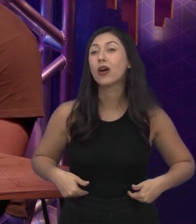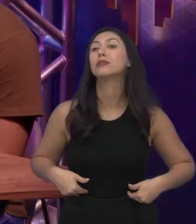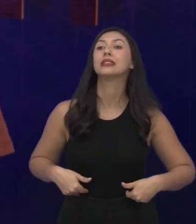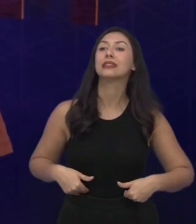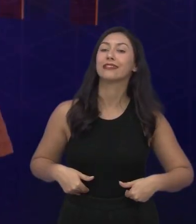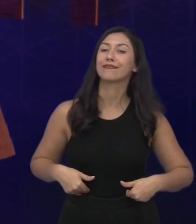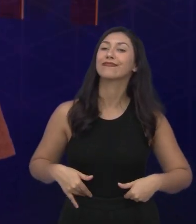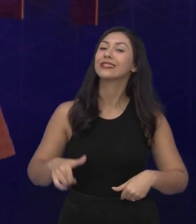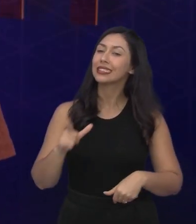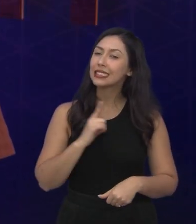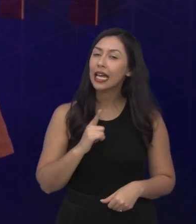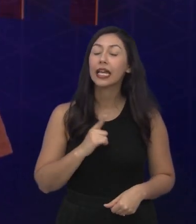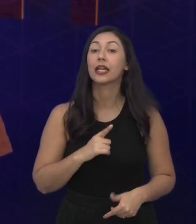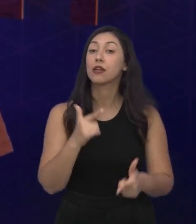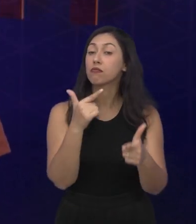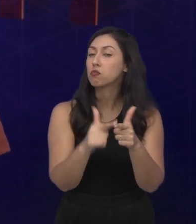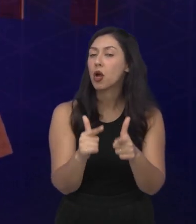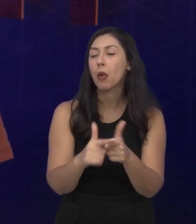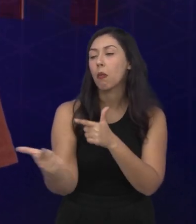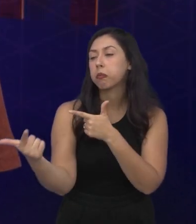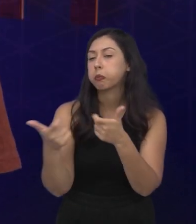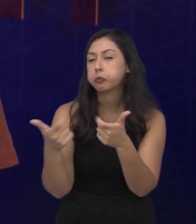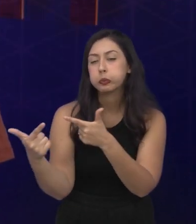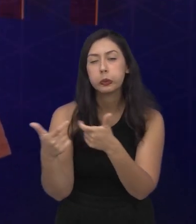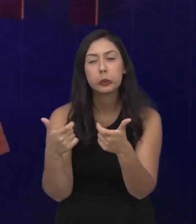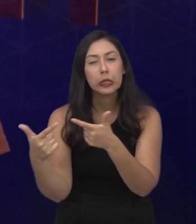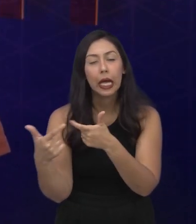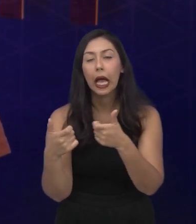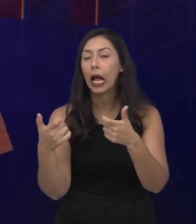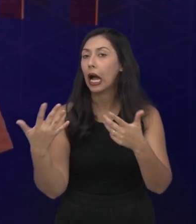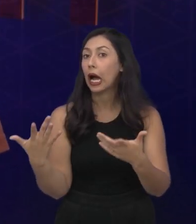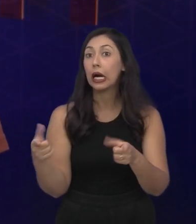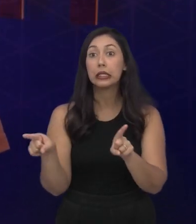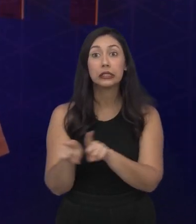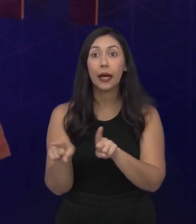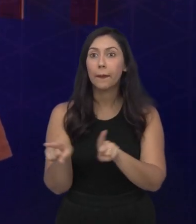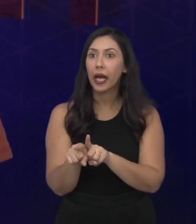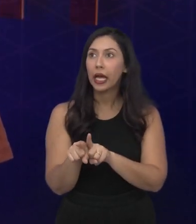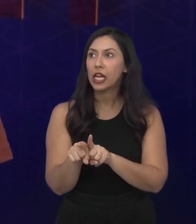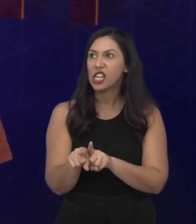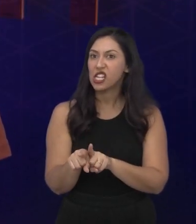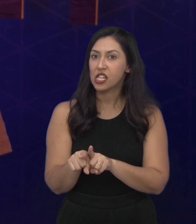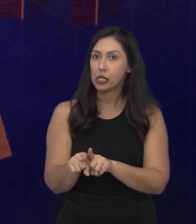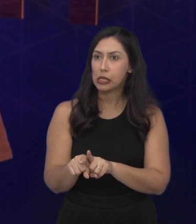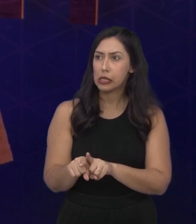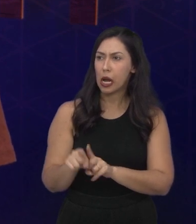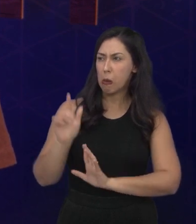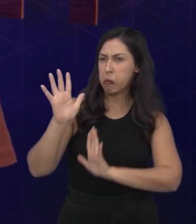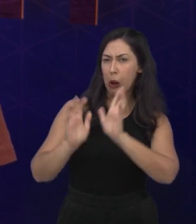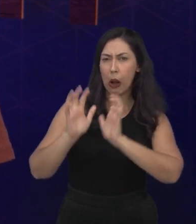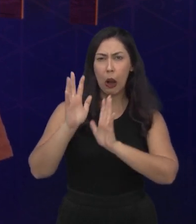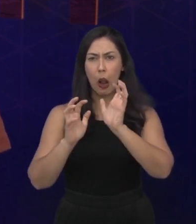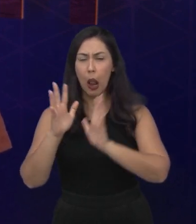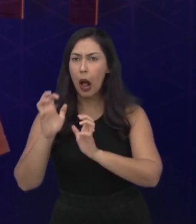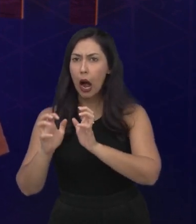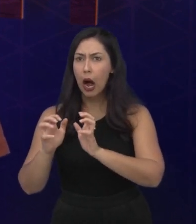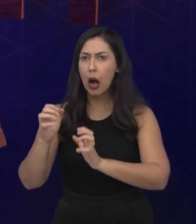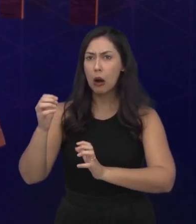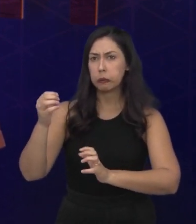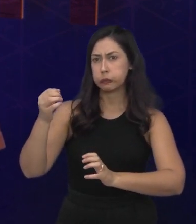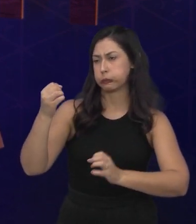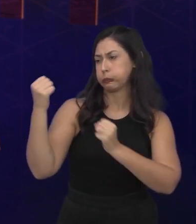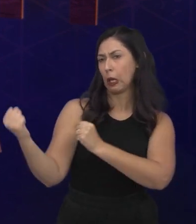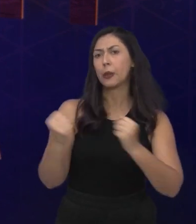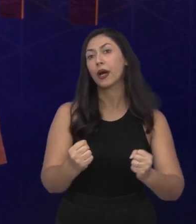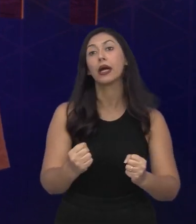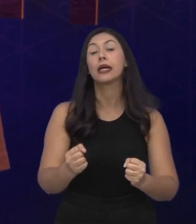fome, também enfrentam problemas de guerra civil ou de troca de poder constante, né? Tipo no